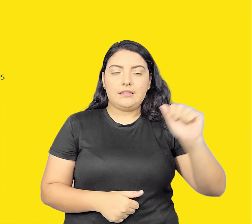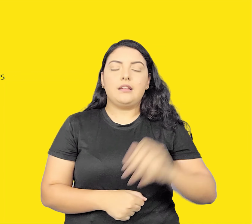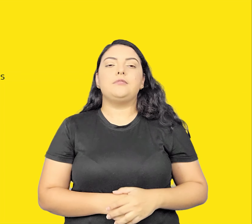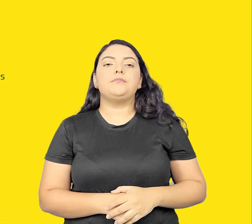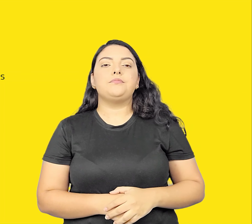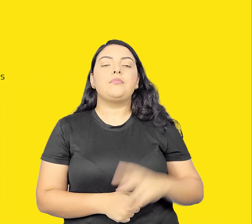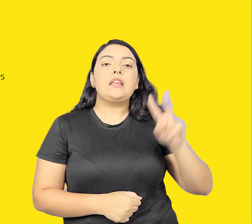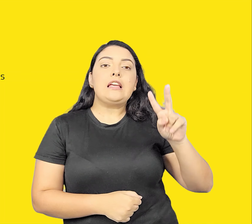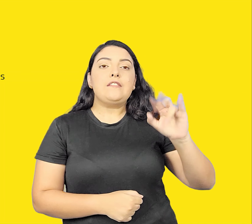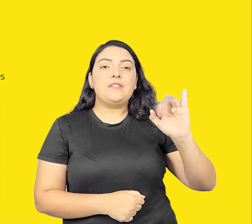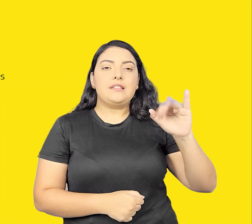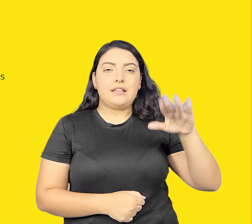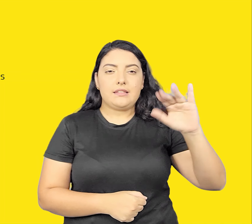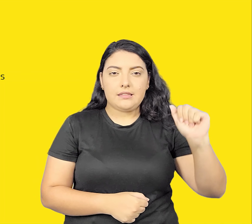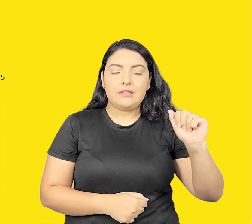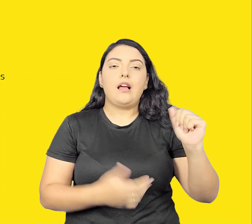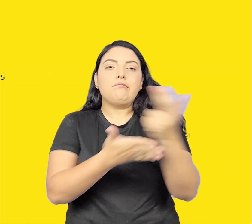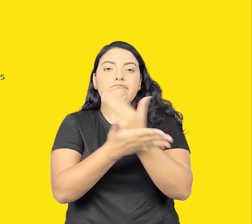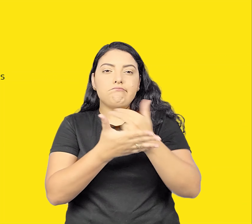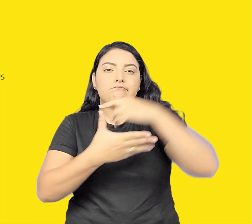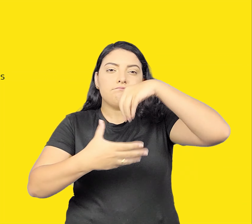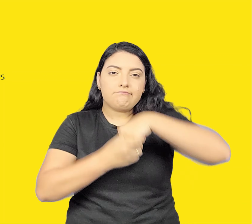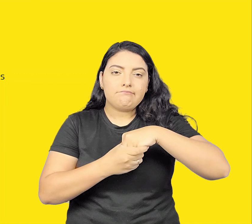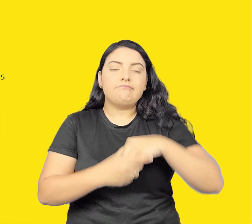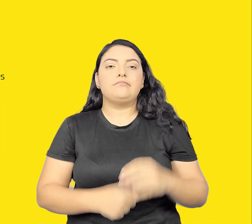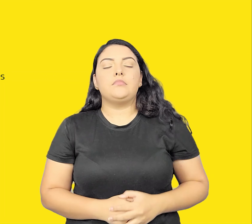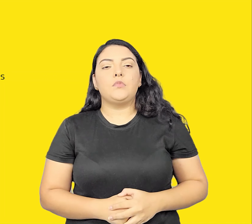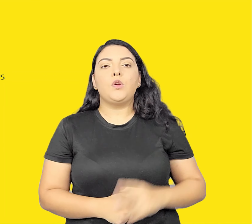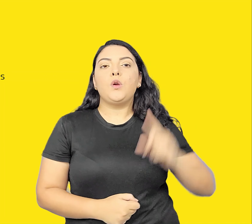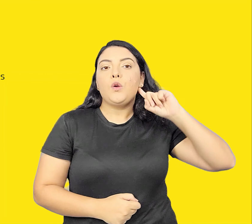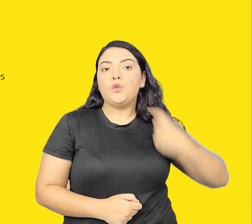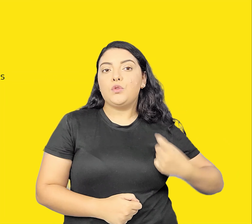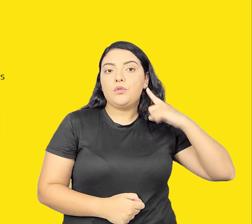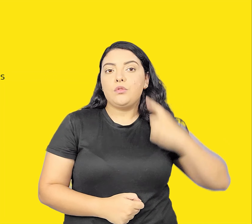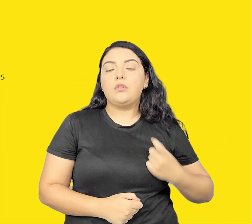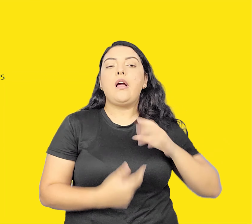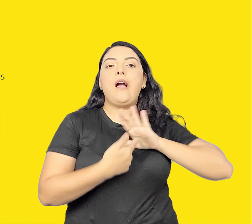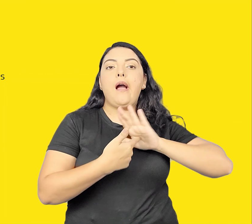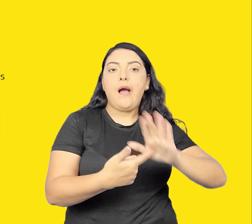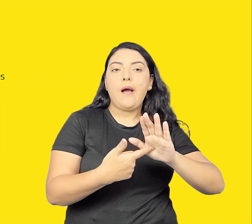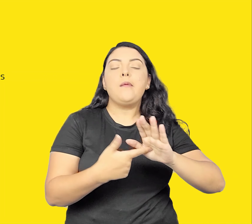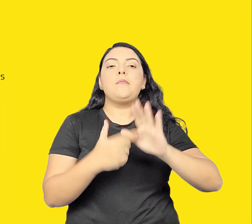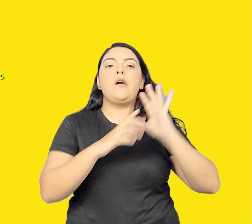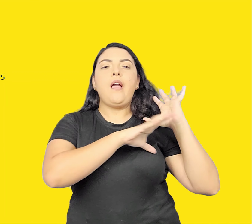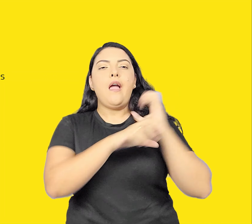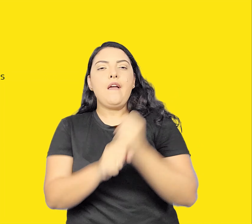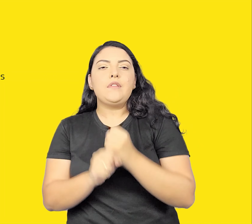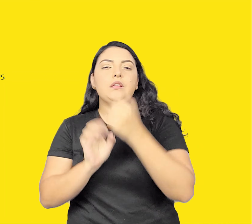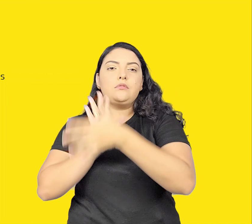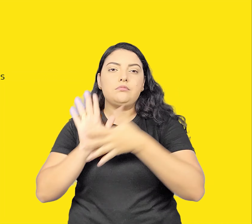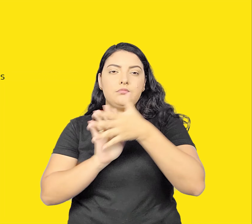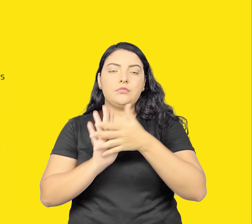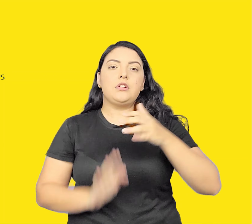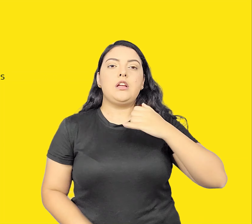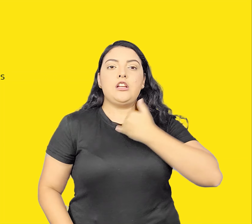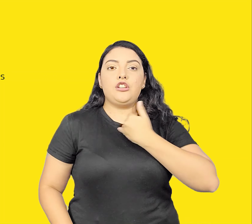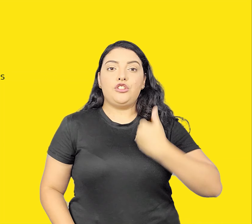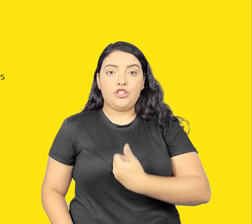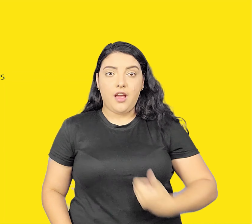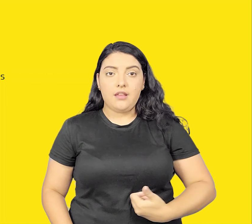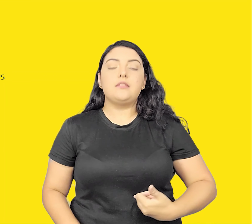Abrante Vicença Soledade Ilustrações da Cartilha João Paulo Lima Apresentação e Revisão Textual